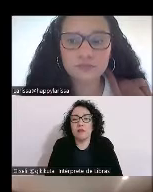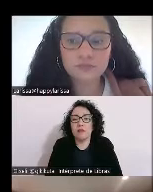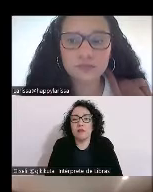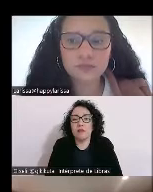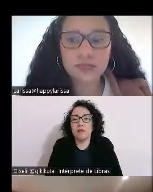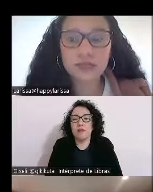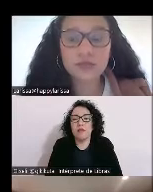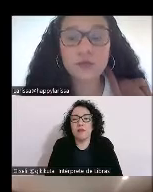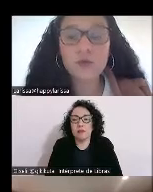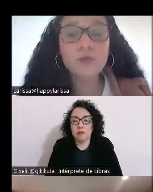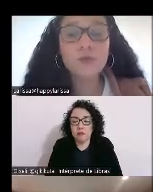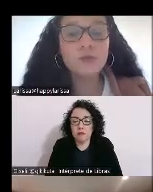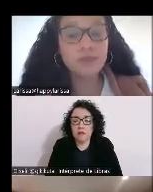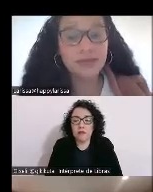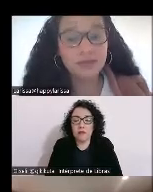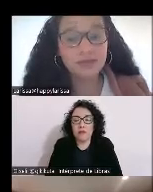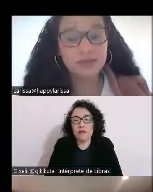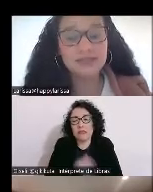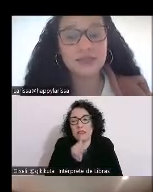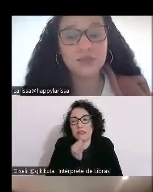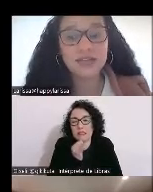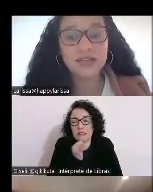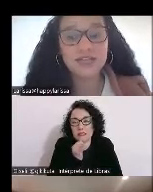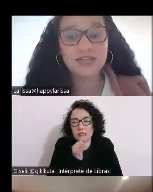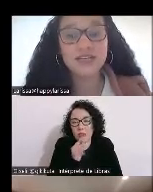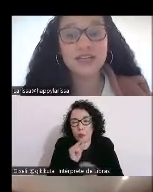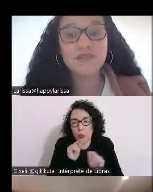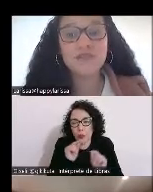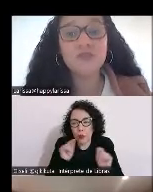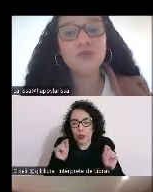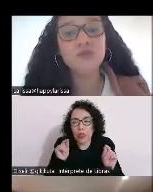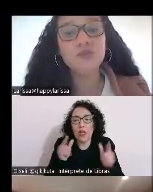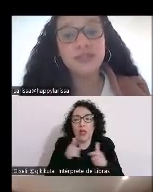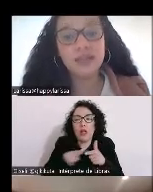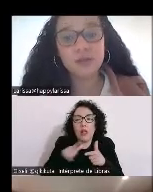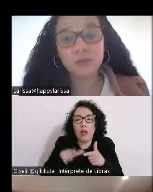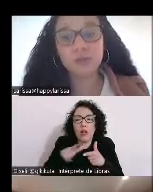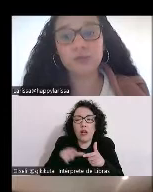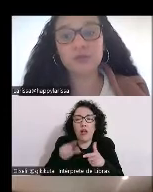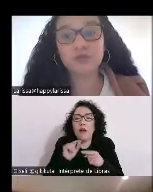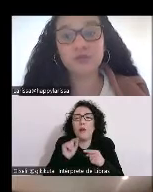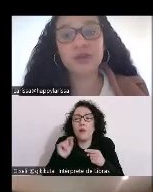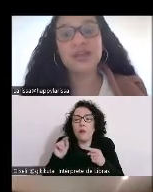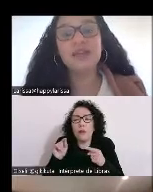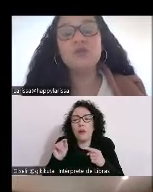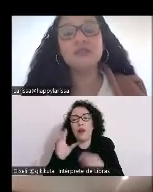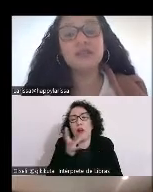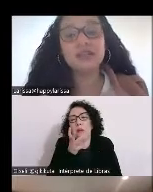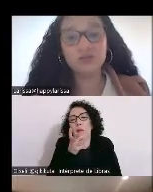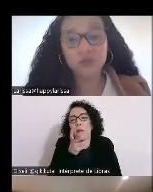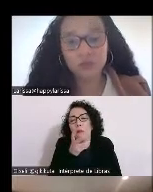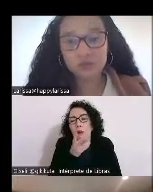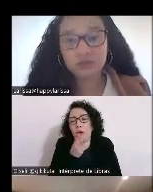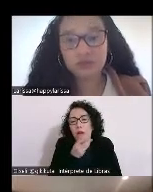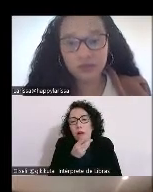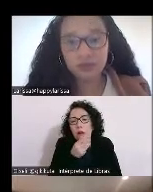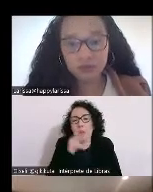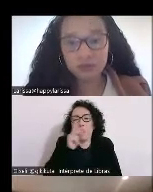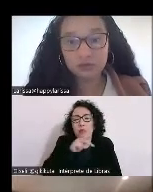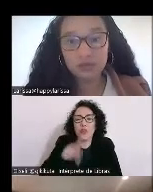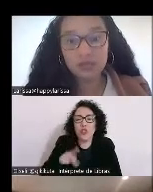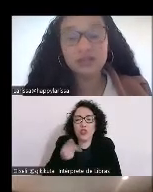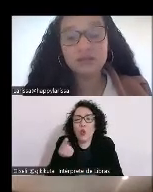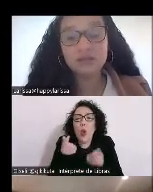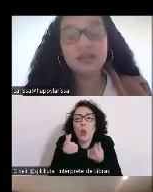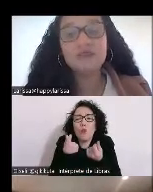individuals. Então, um problema dessa abordagem é que leva muito tempo para o professor encontrar recursos para